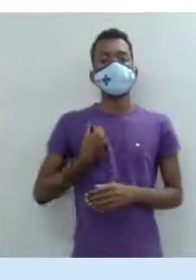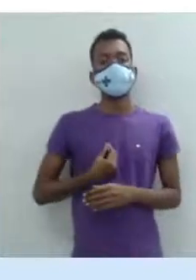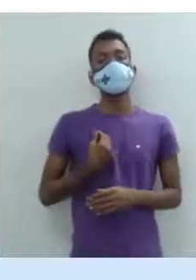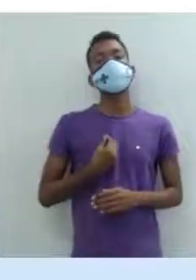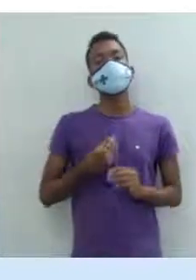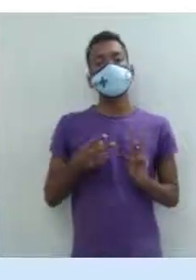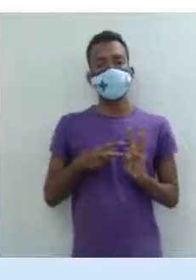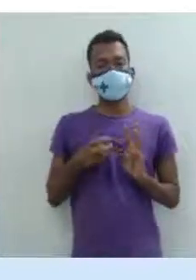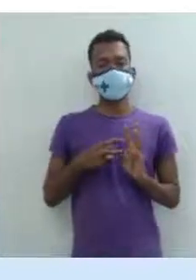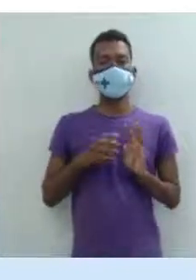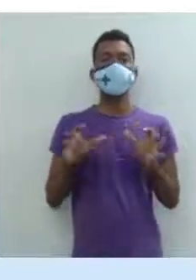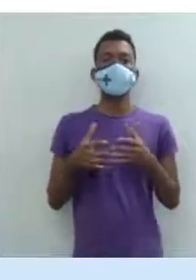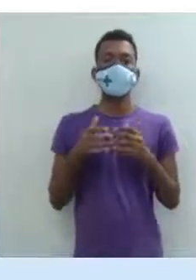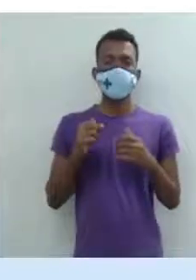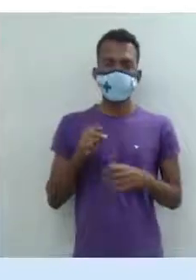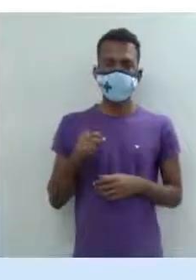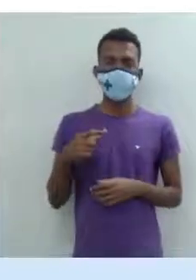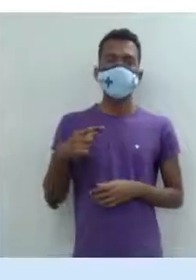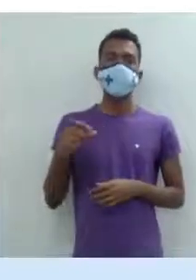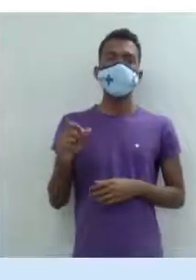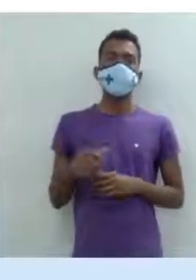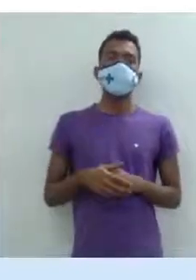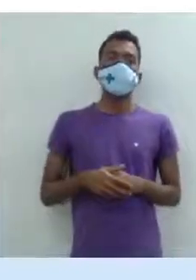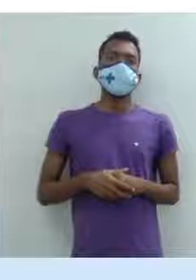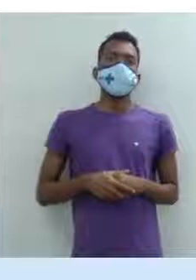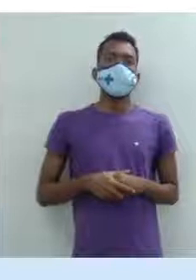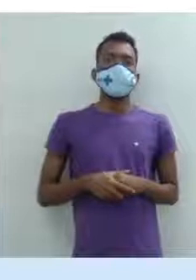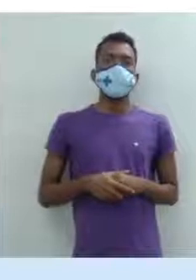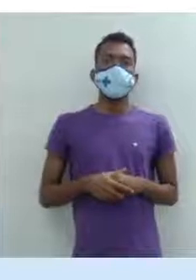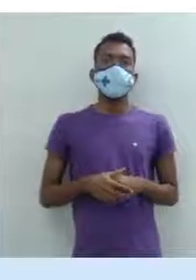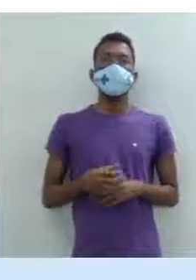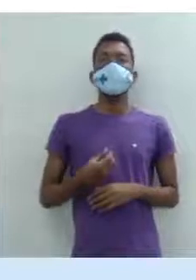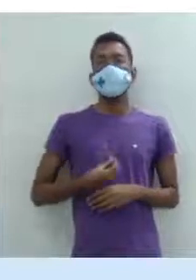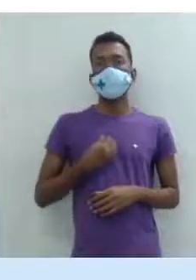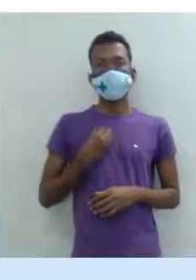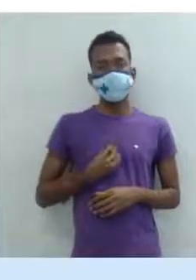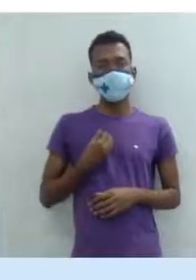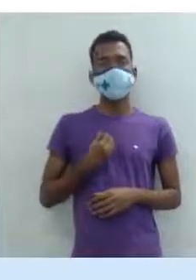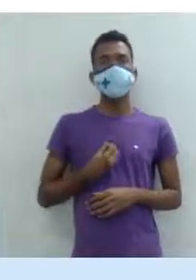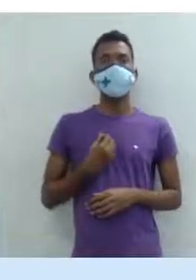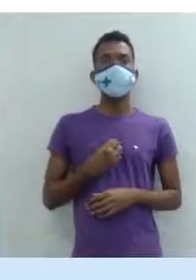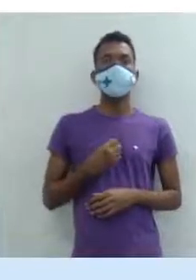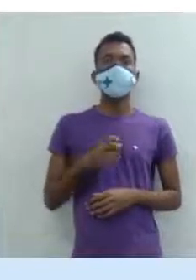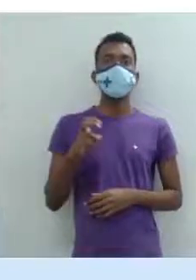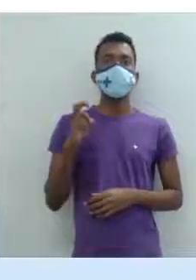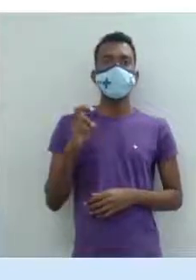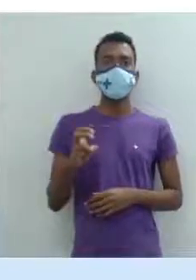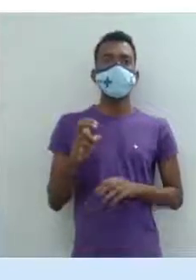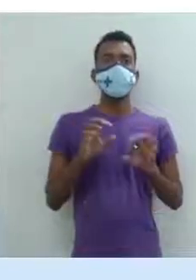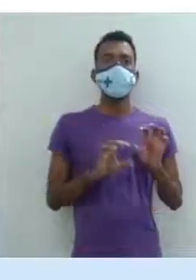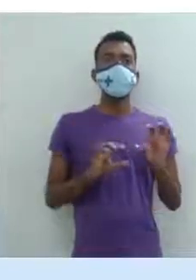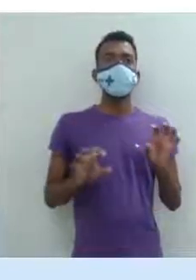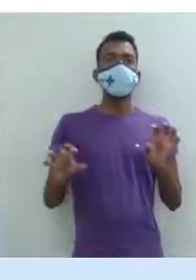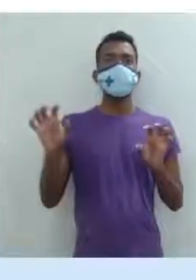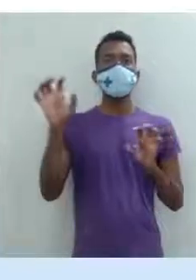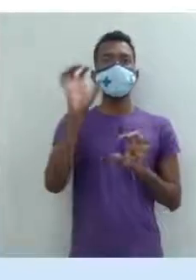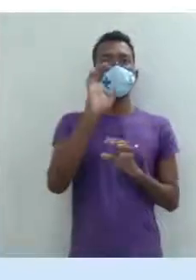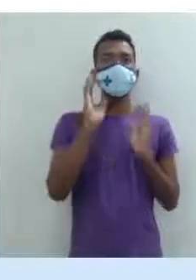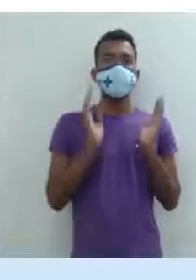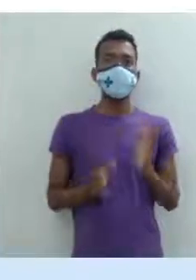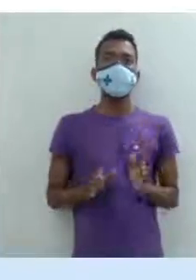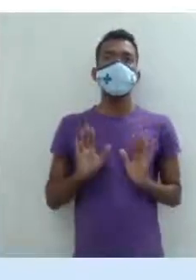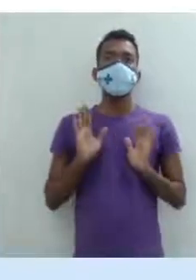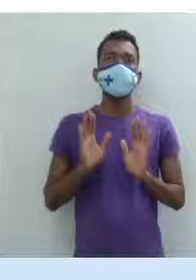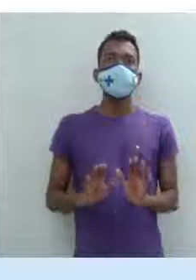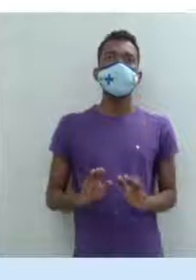né? Então, os povos indígenas estão presentes nas 5 regiões do Brasil. Sendo que a região